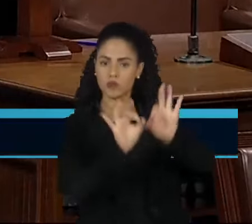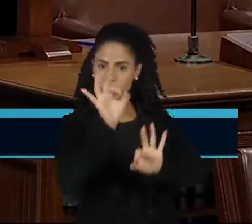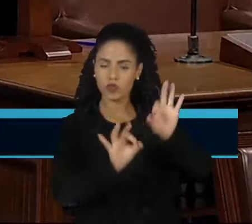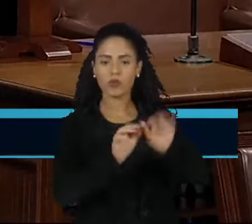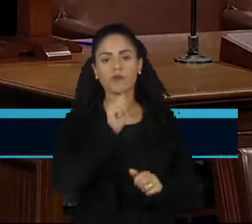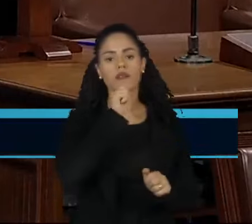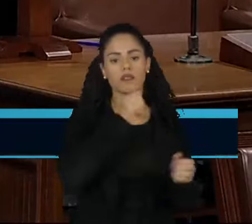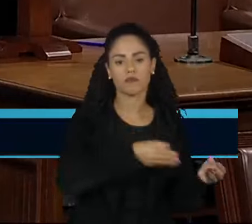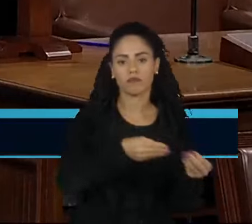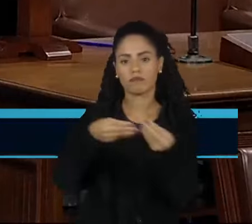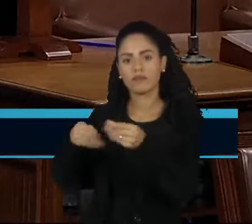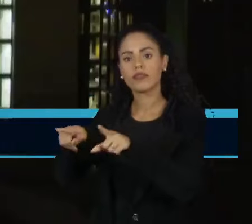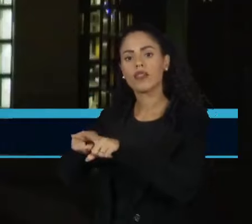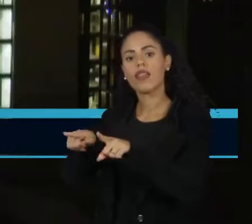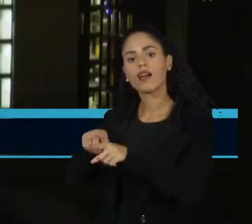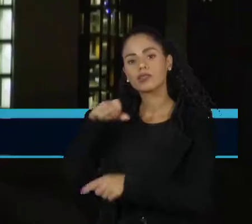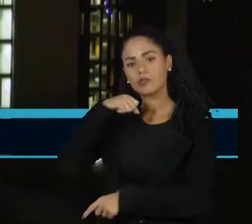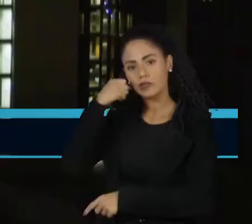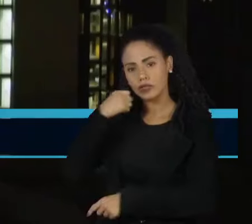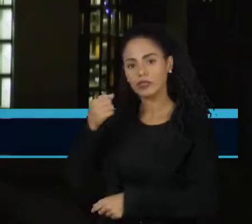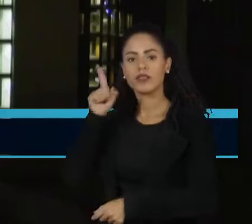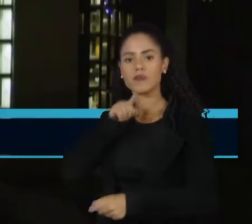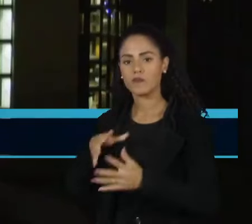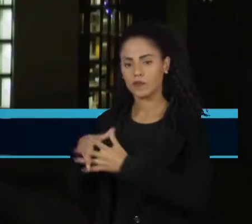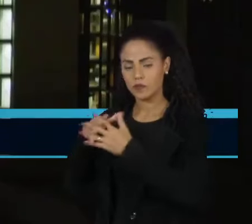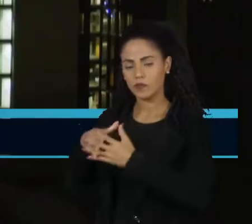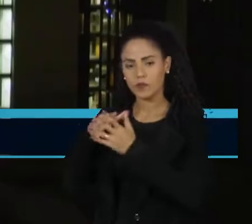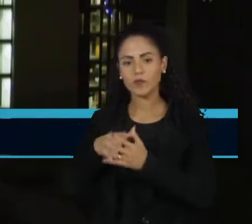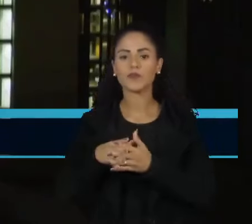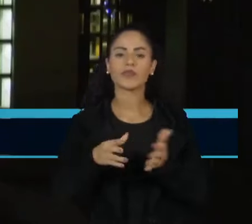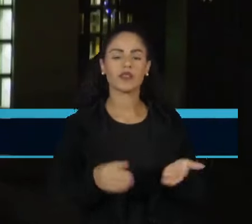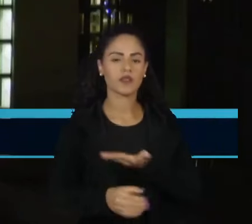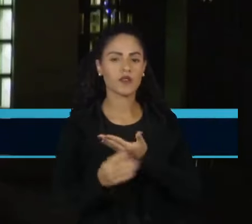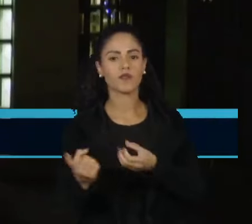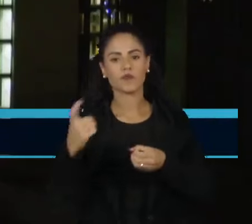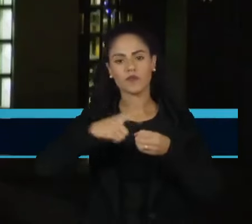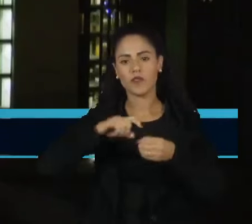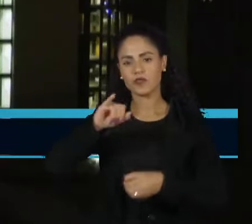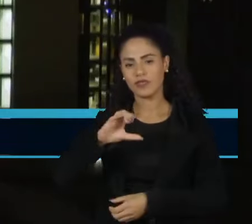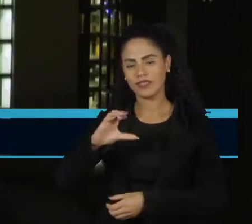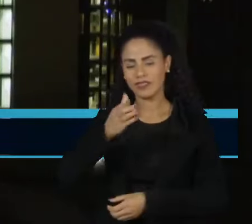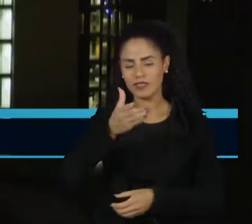passar pelo Senado americano Cristiane Ramalho correspondente da doit velha de Berlim para o Jornal da Cultura